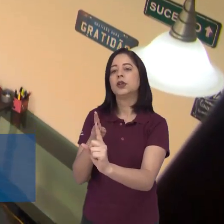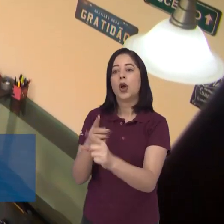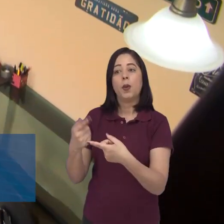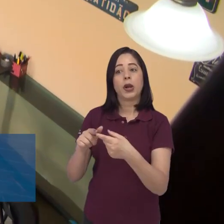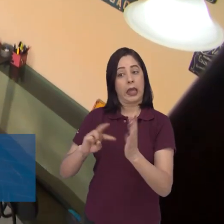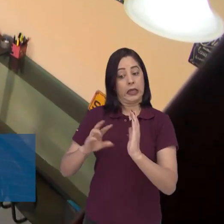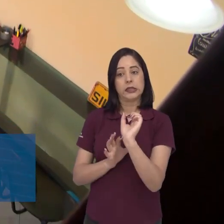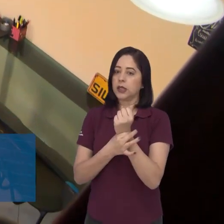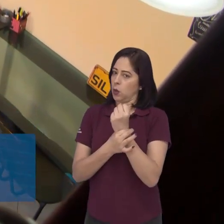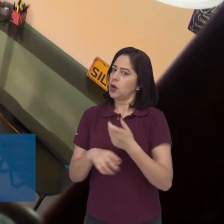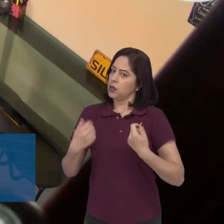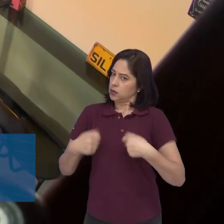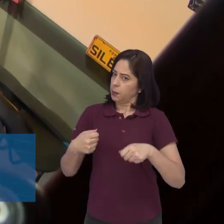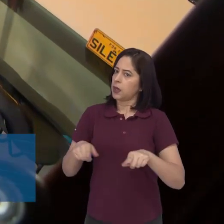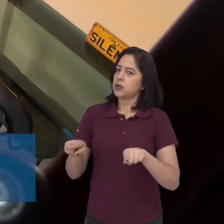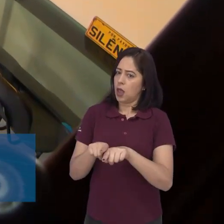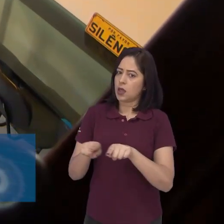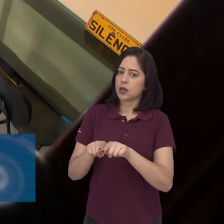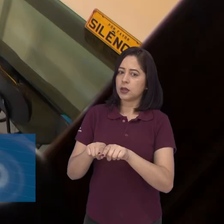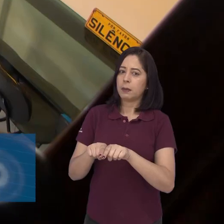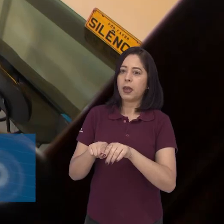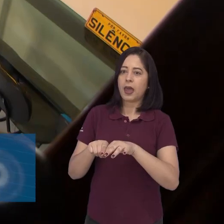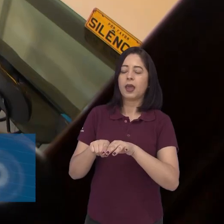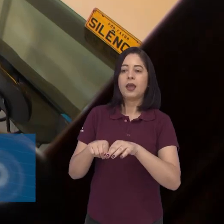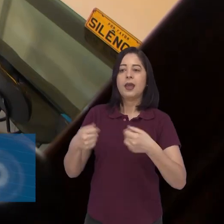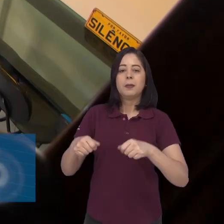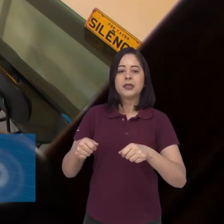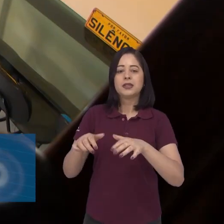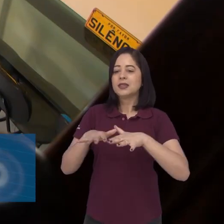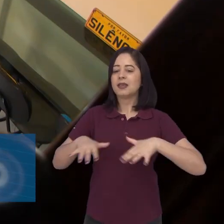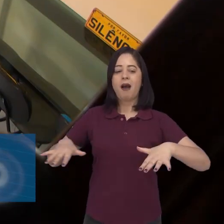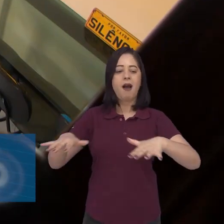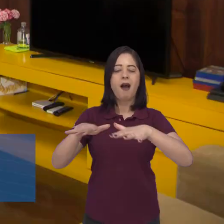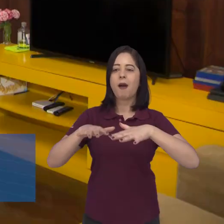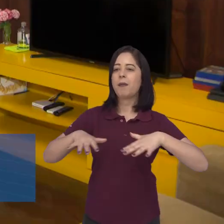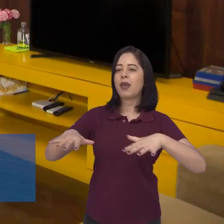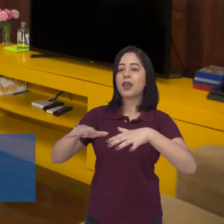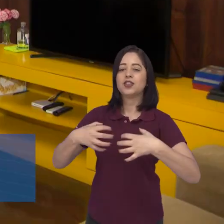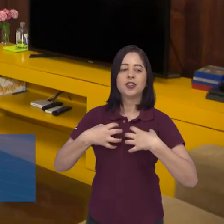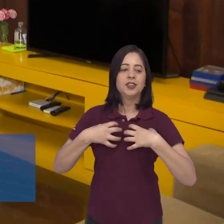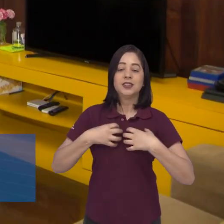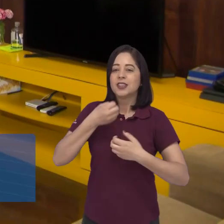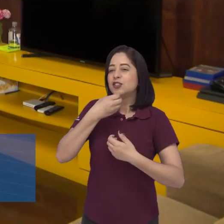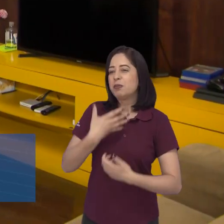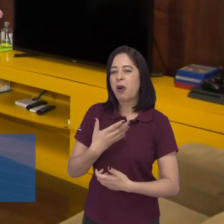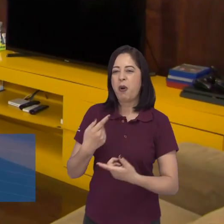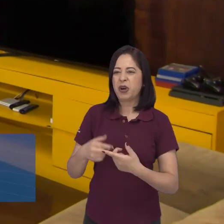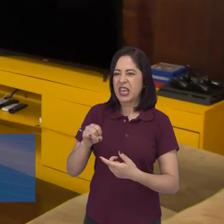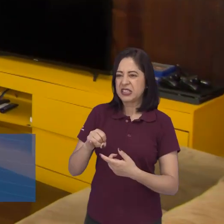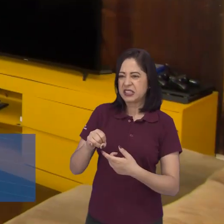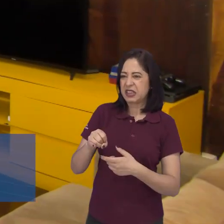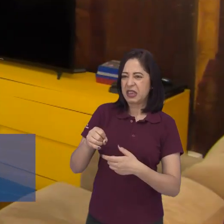para segurança da gente e para o clima da casa, das pessoas que moram para casa, porque se a gente fosse alugar para qualquer um, não